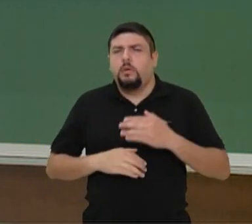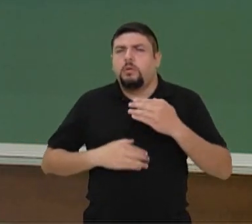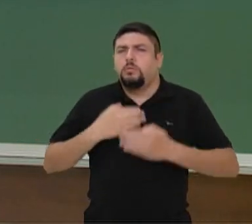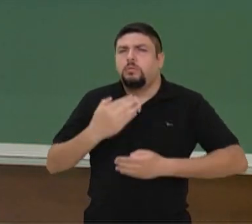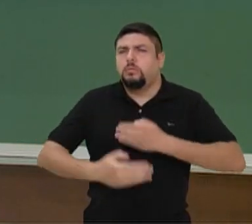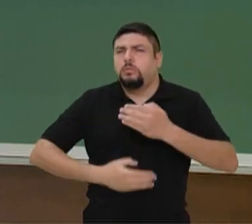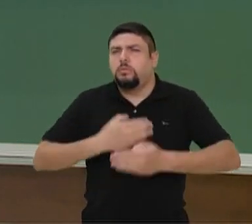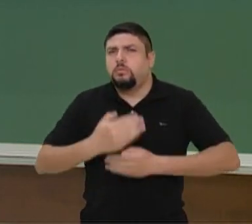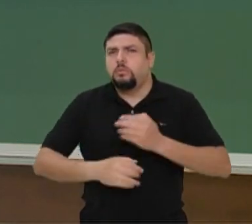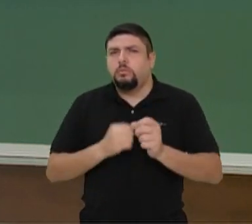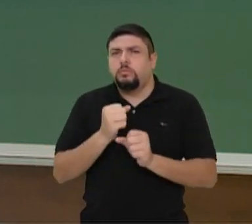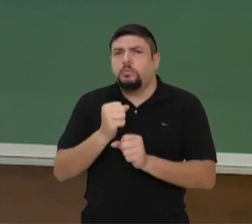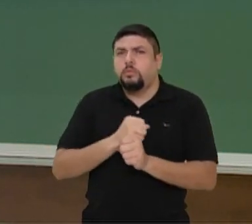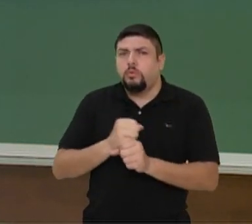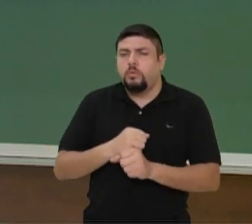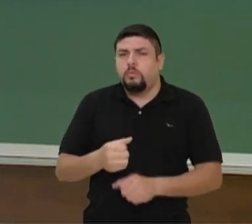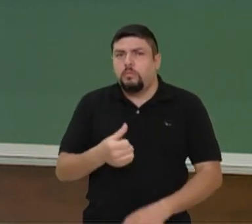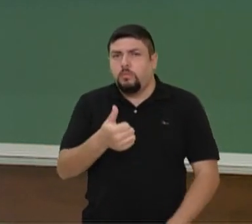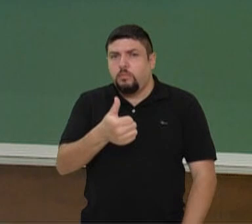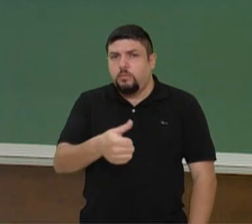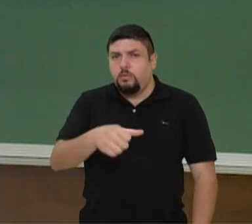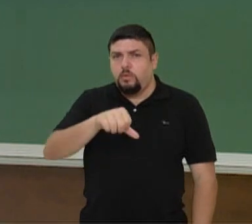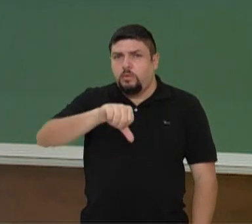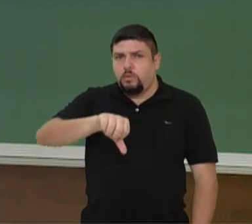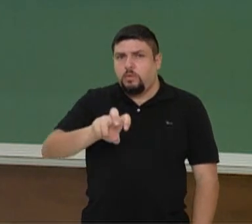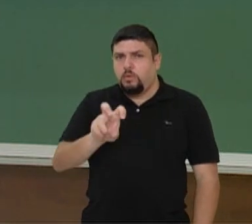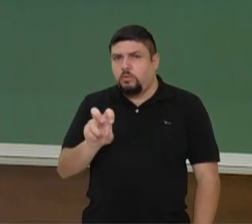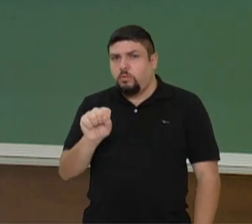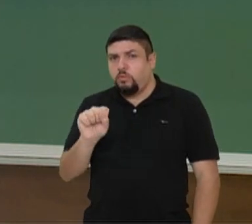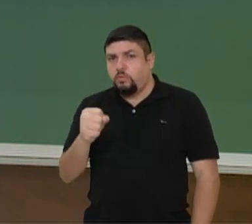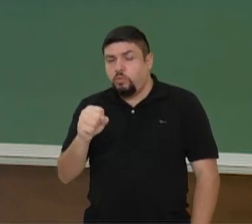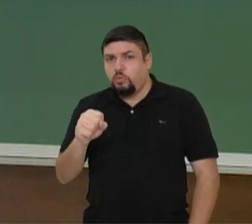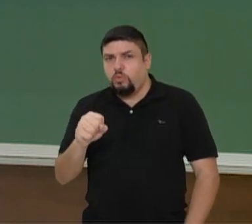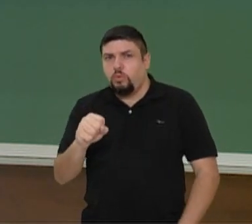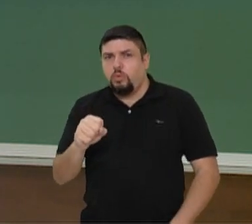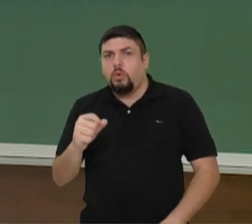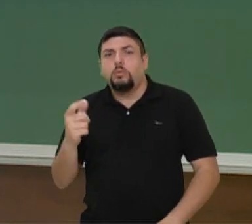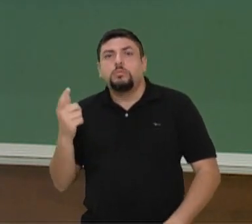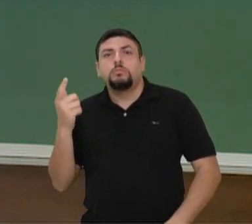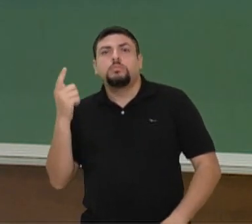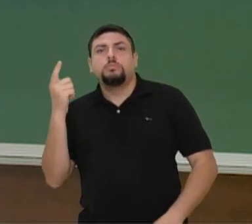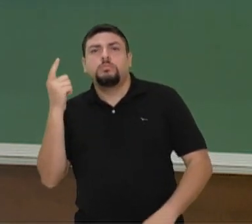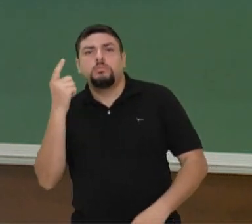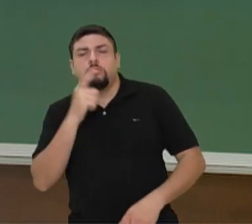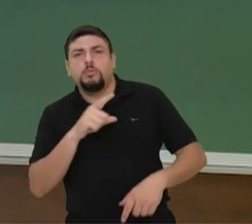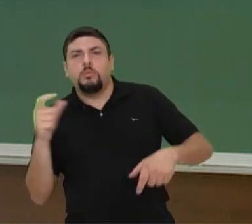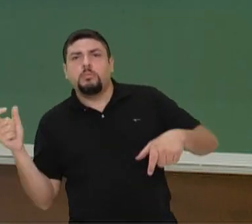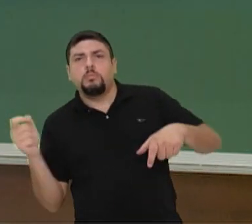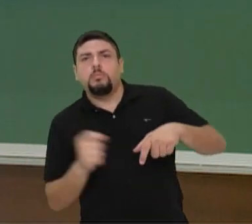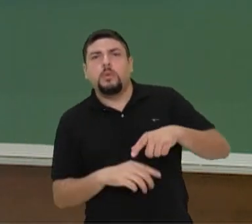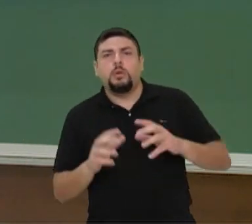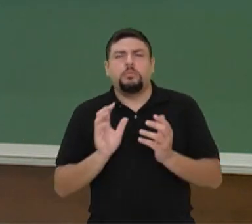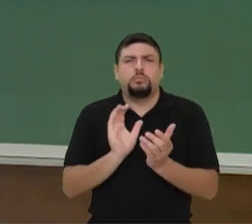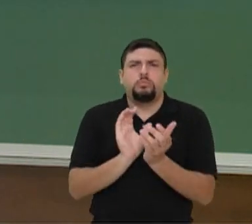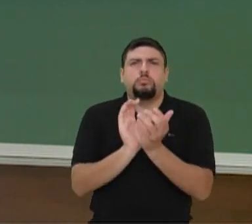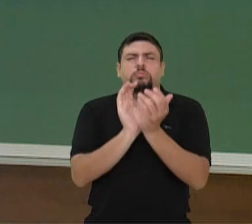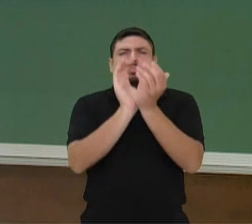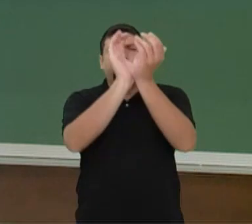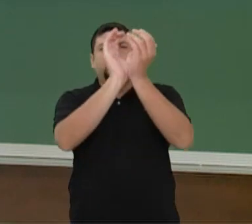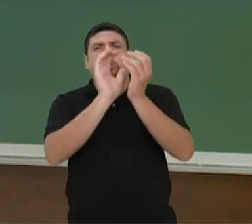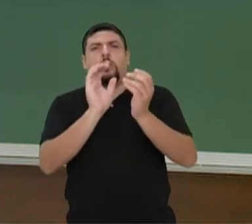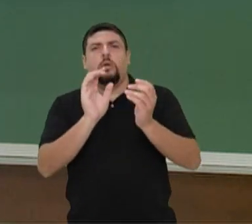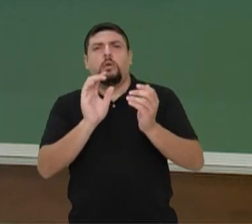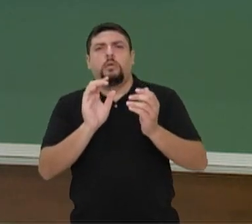de 58, pelo menos no futebol. O ufanismo da conquista em 58 vai nos ajudar a superar